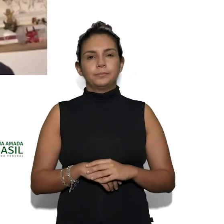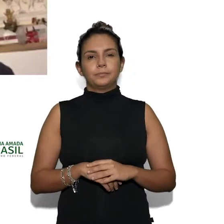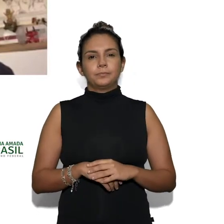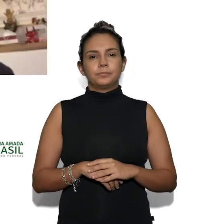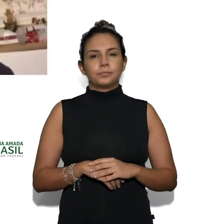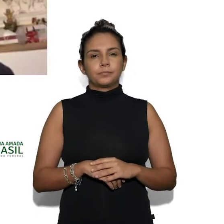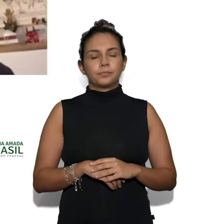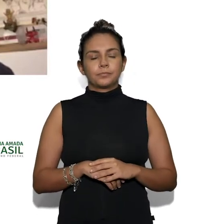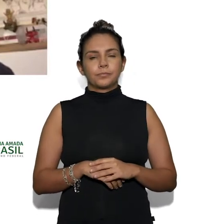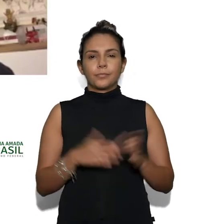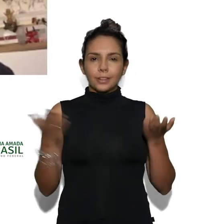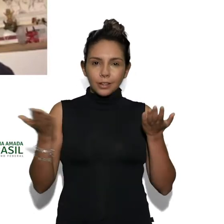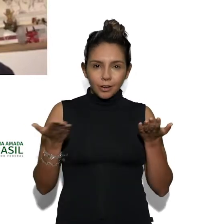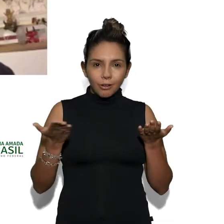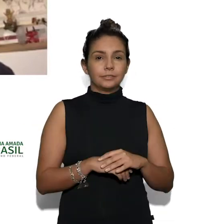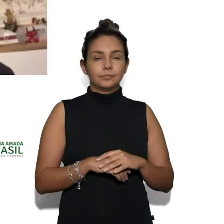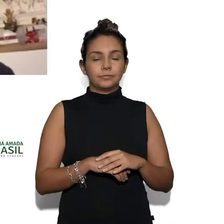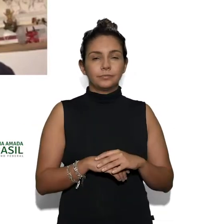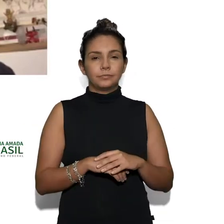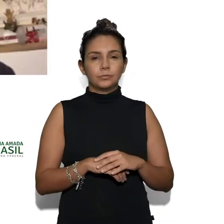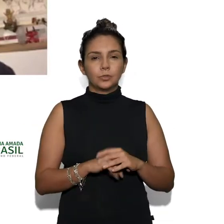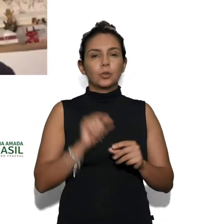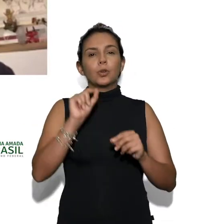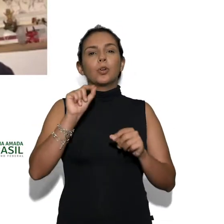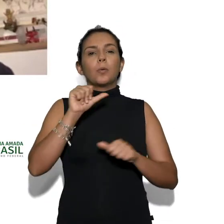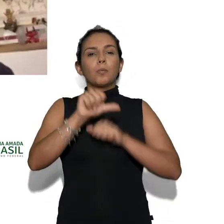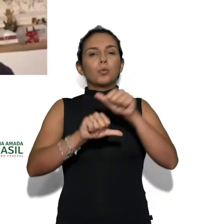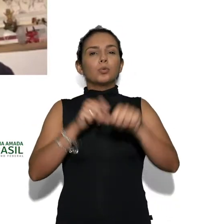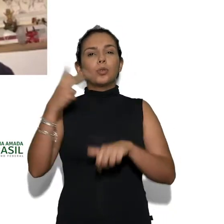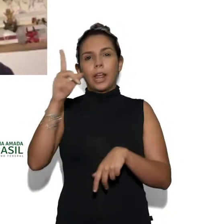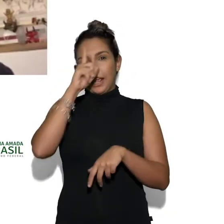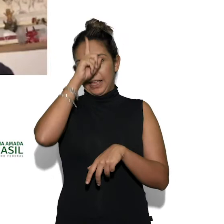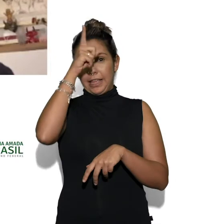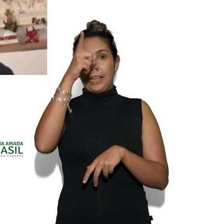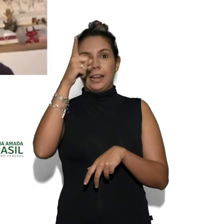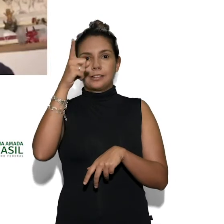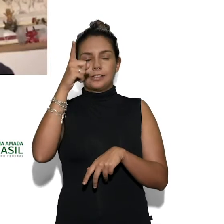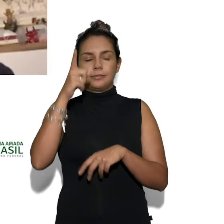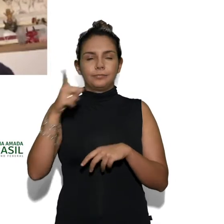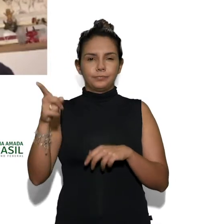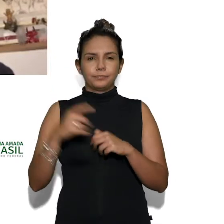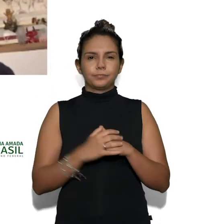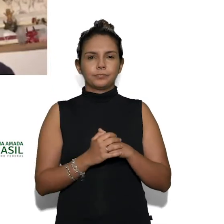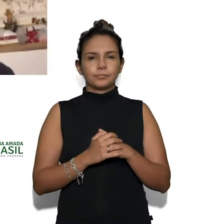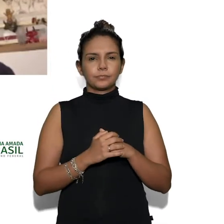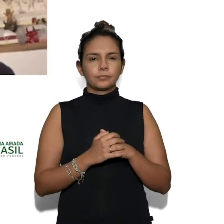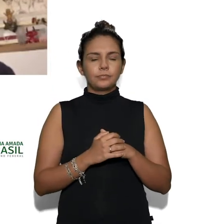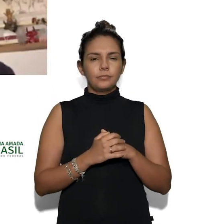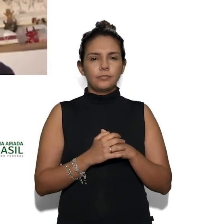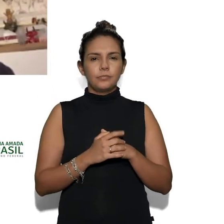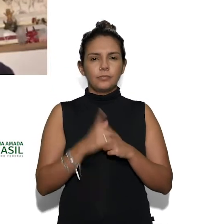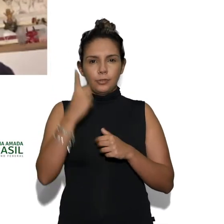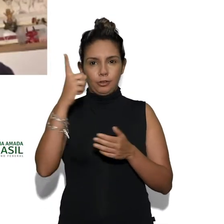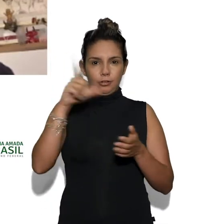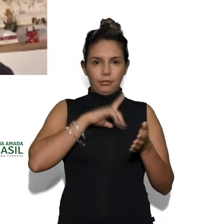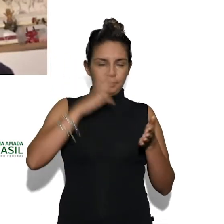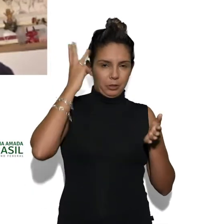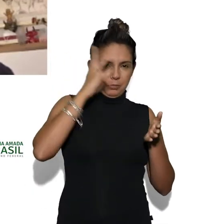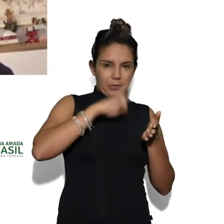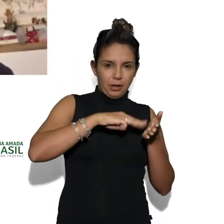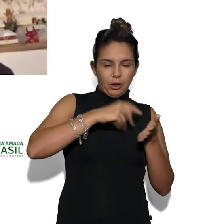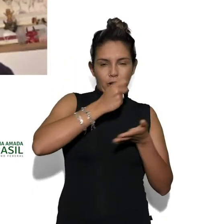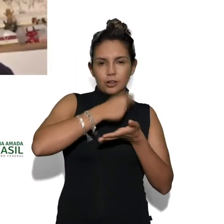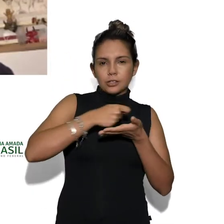E agora, nessa reclusão forçada, o que mudou na sua criação?